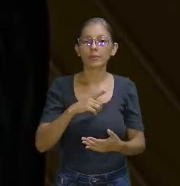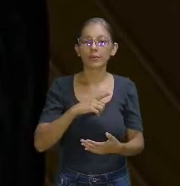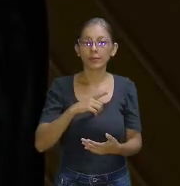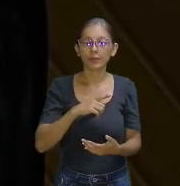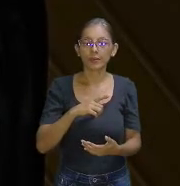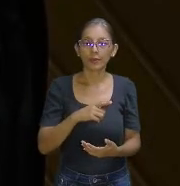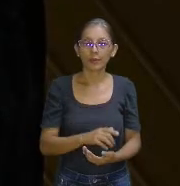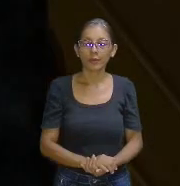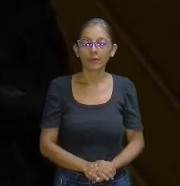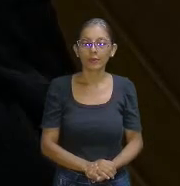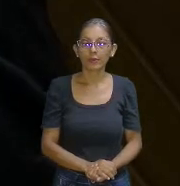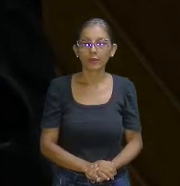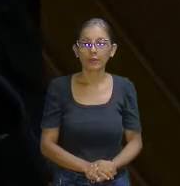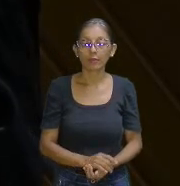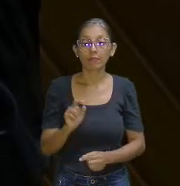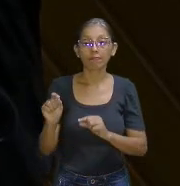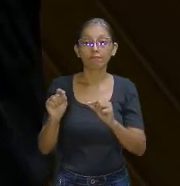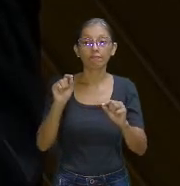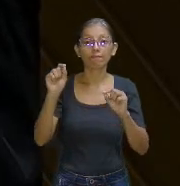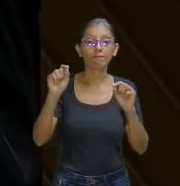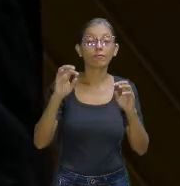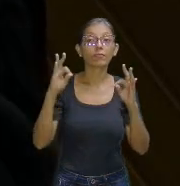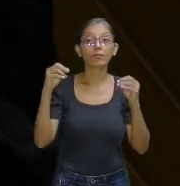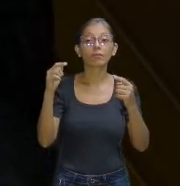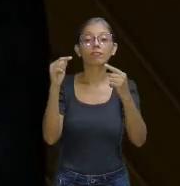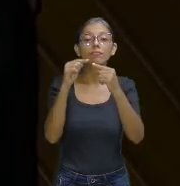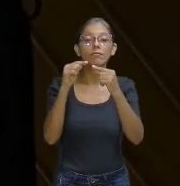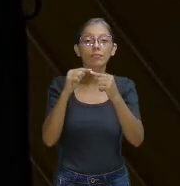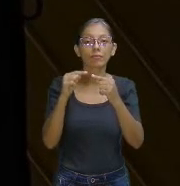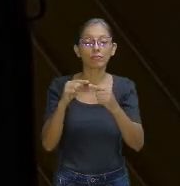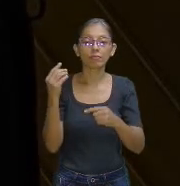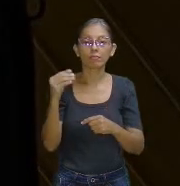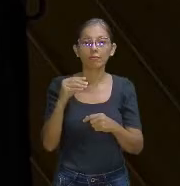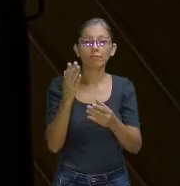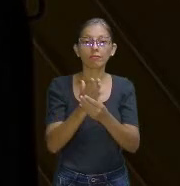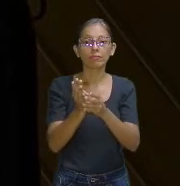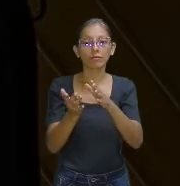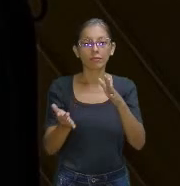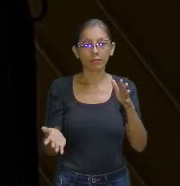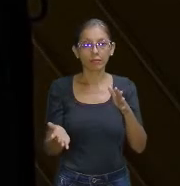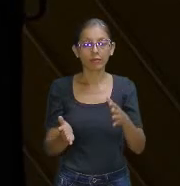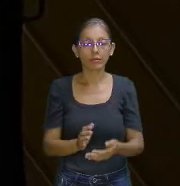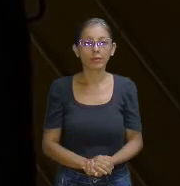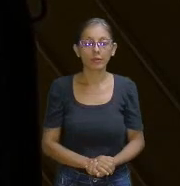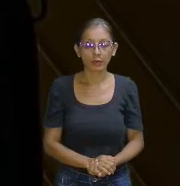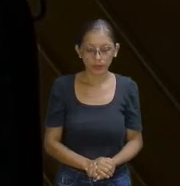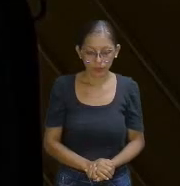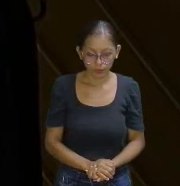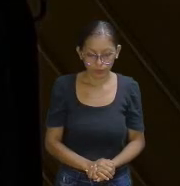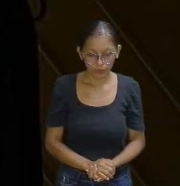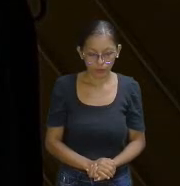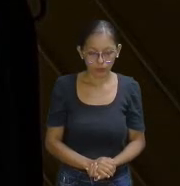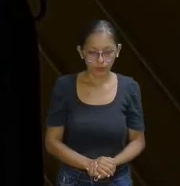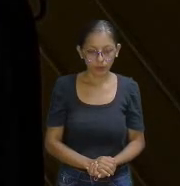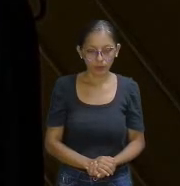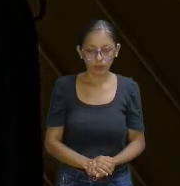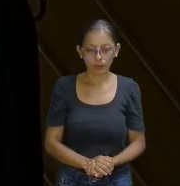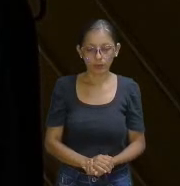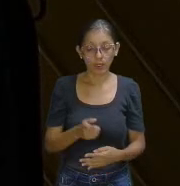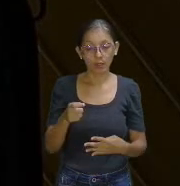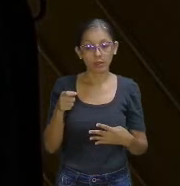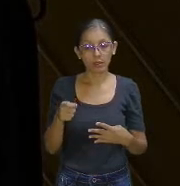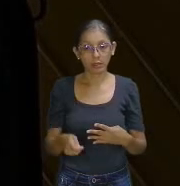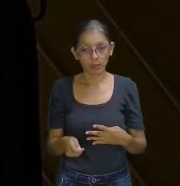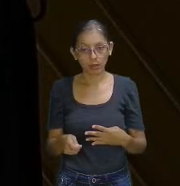de Sergipe, todos devidamente constantes dos autos. Não procede o argumento de que a